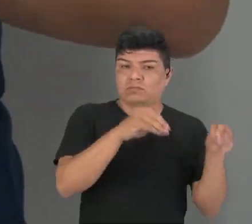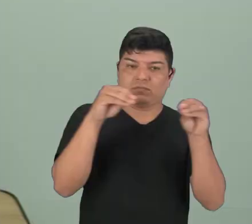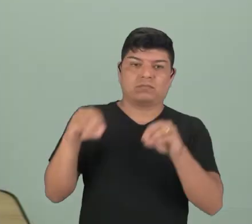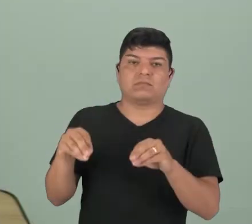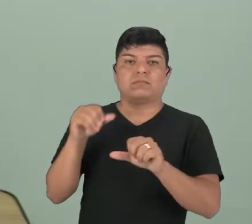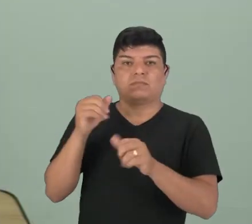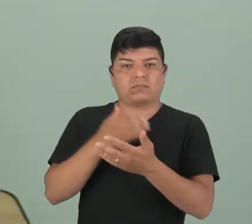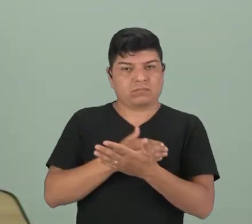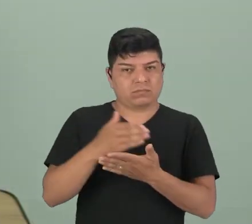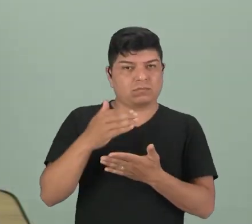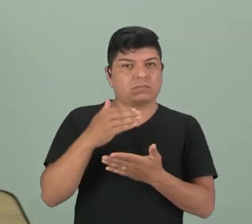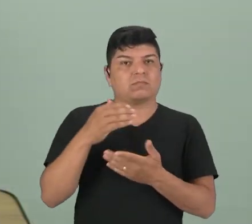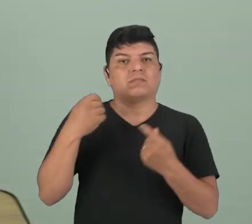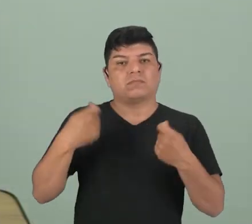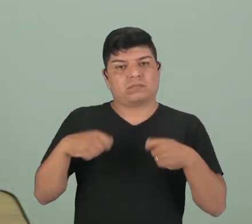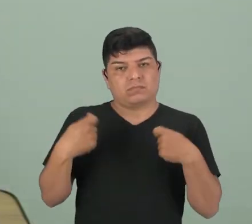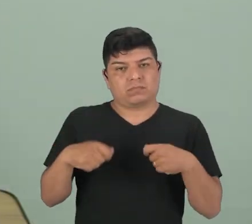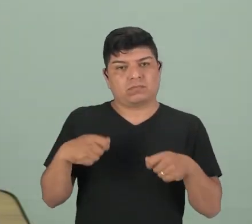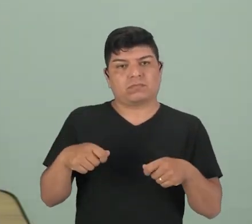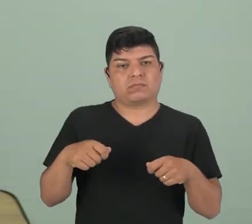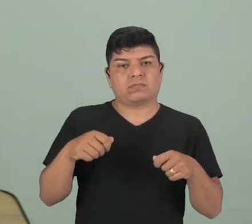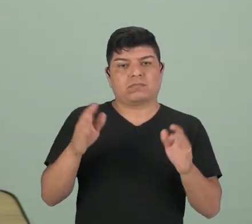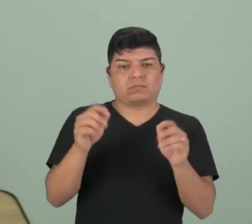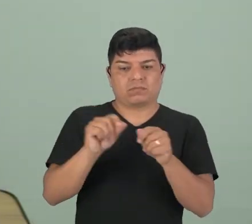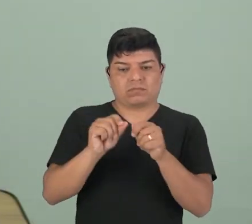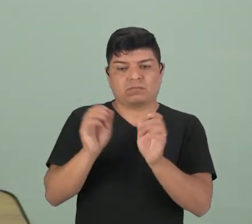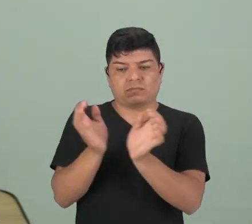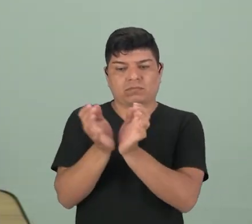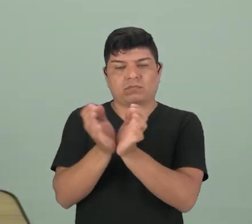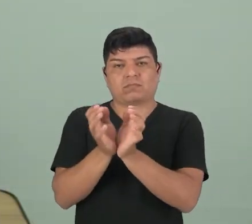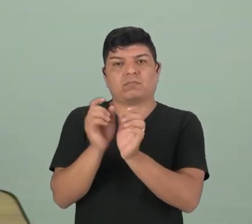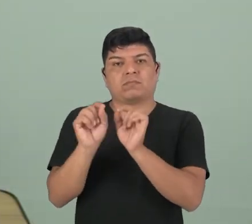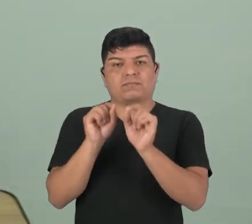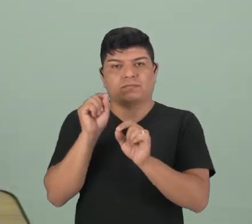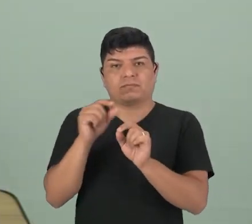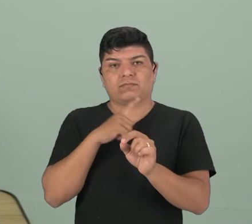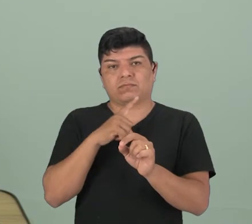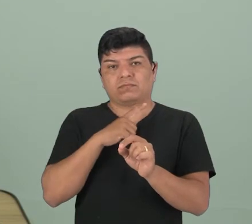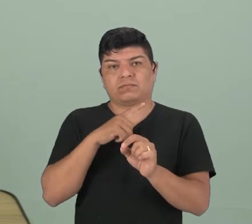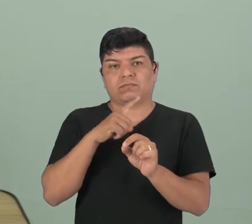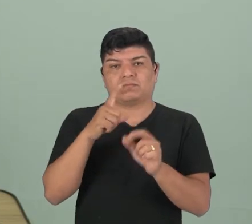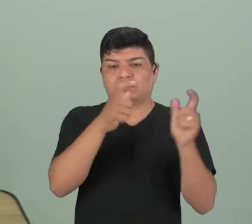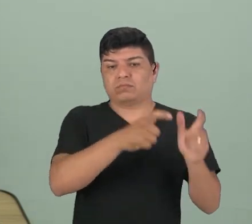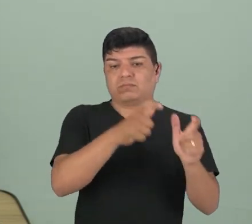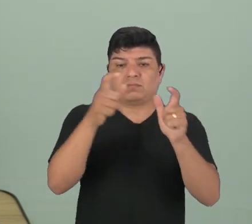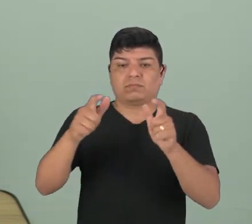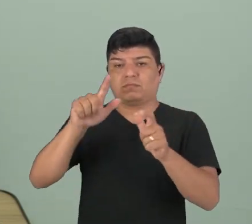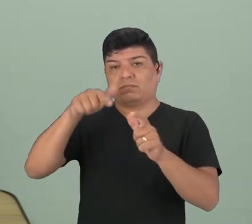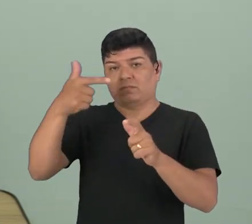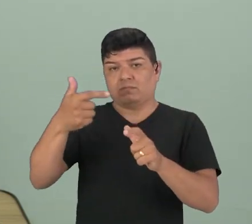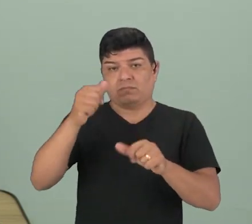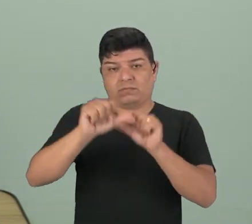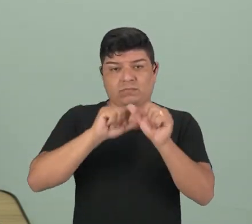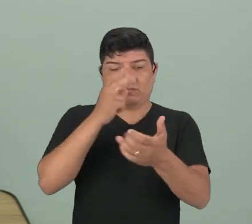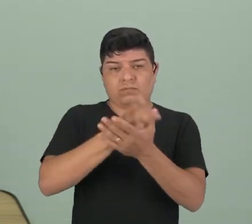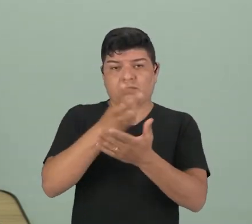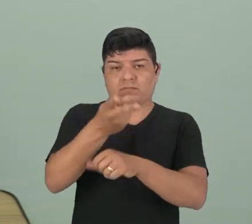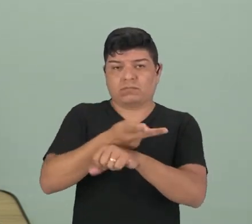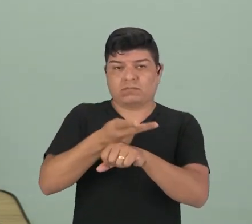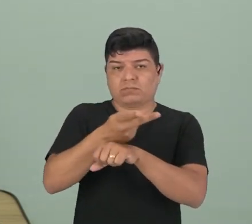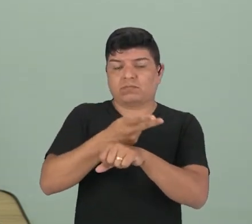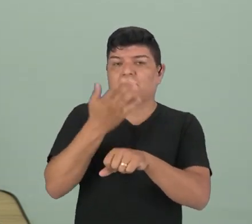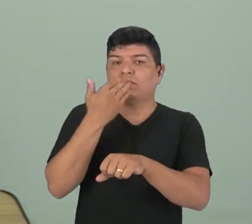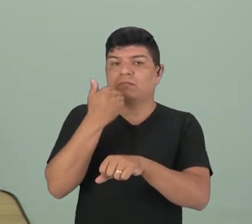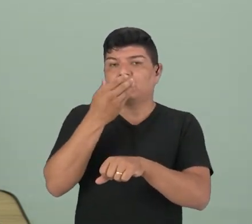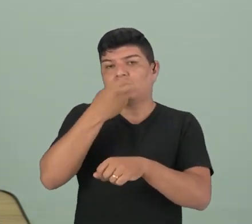aquela necessidade que eles tinham de fazer esses agrupamentos. Eles iam de uma região até a outra em busca de